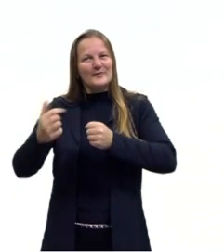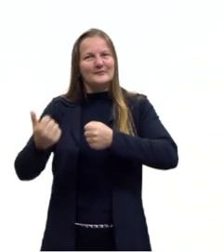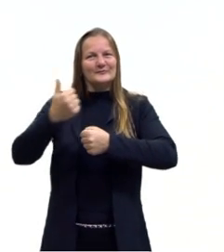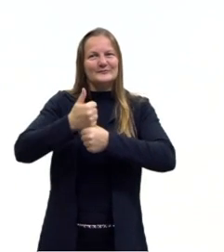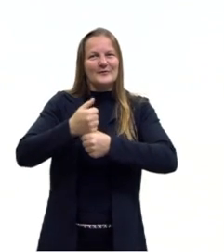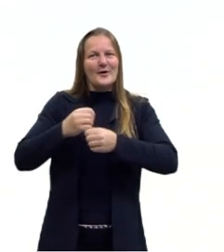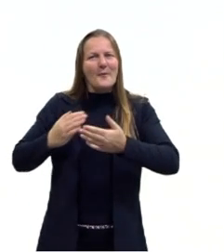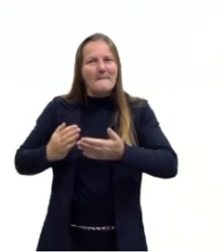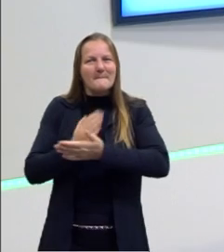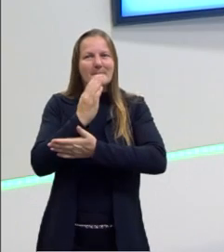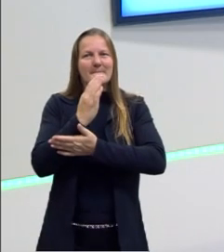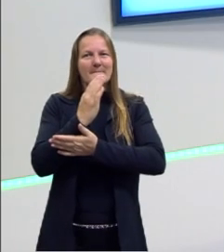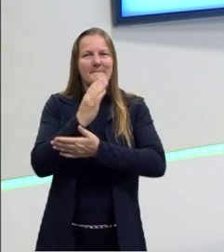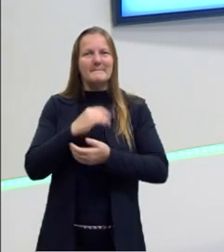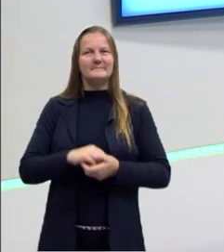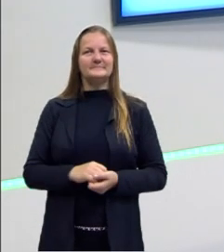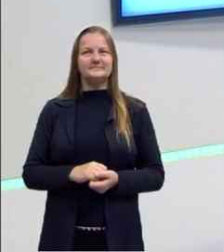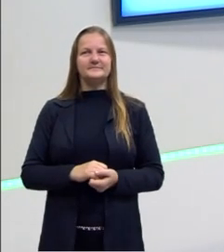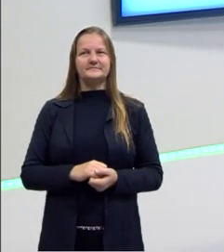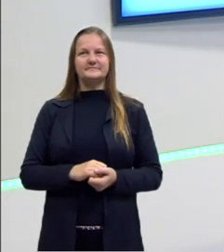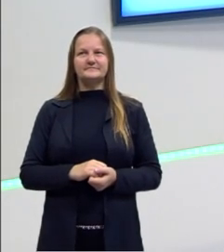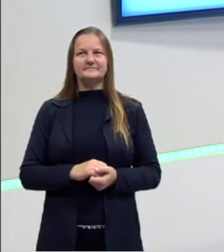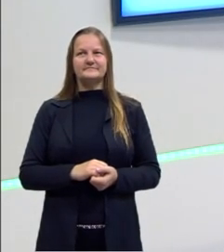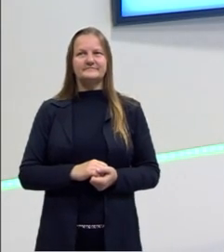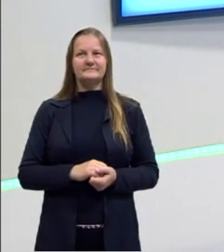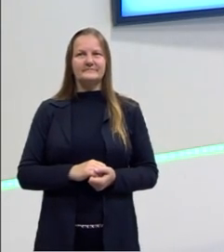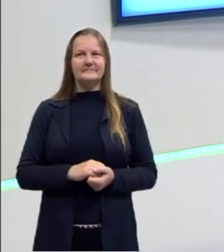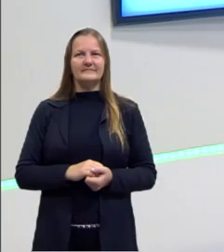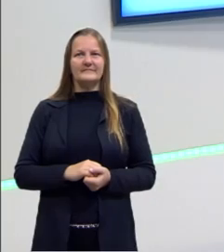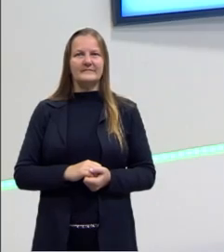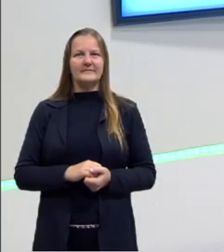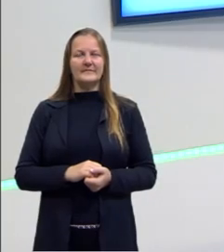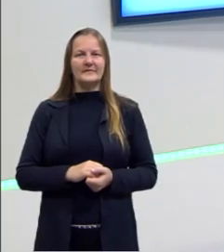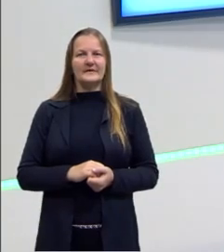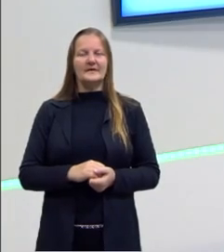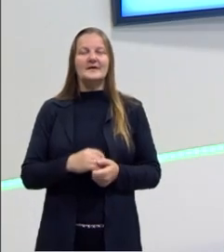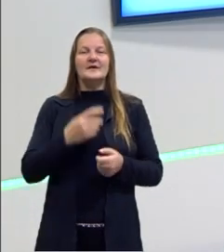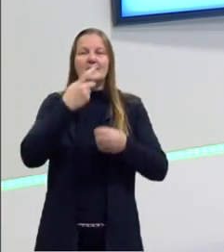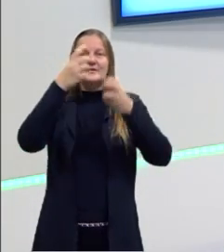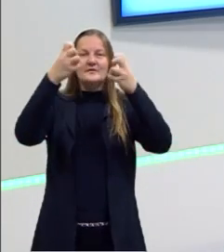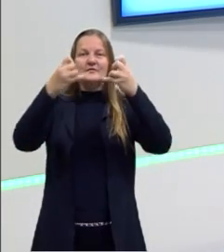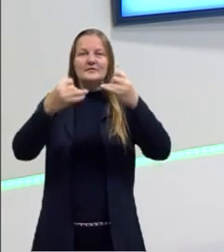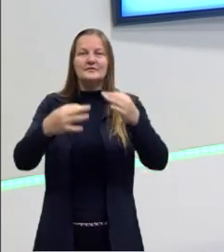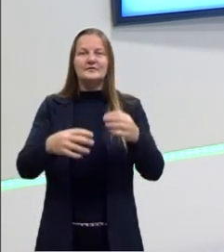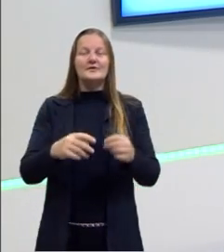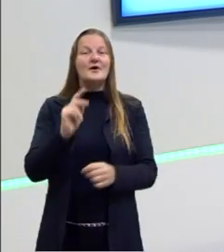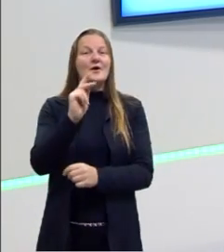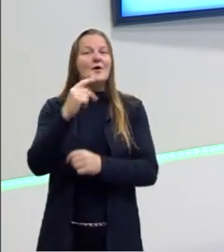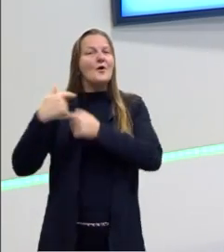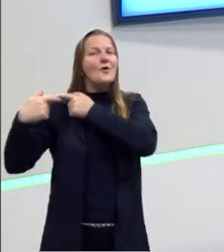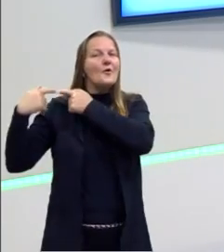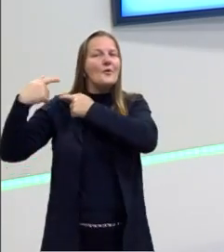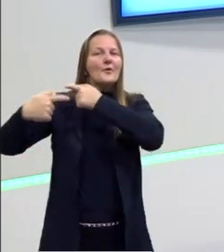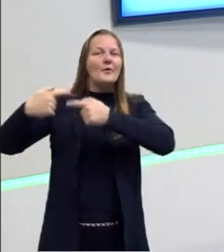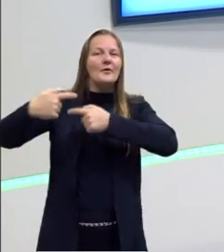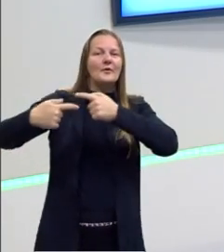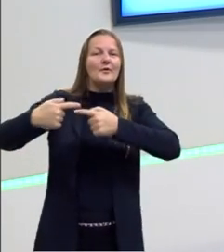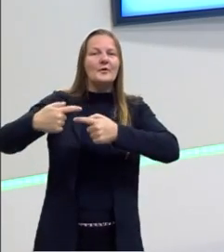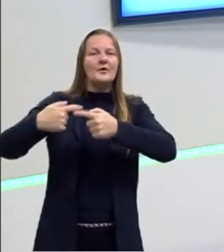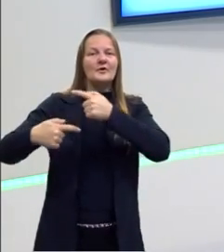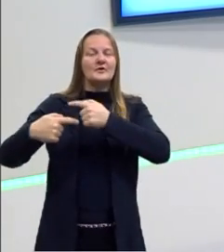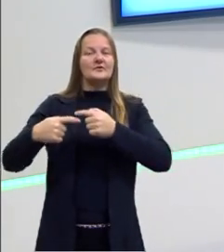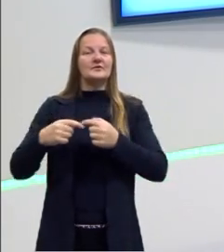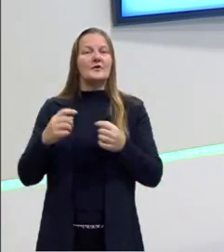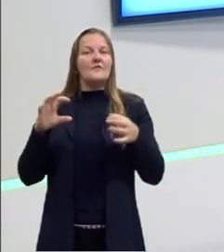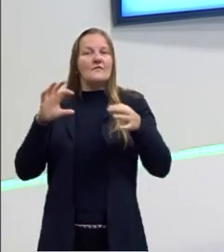partiu passar Então pessoal bora lá bom como eu já falei herança ligada ao sexo